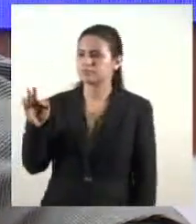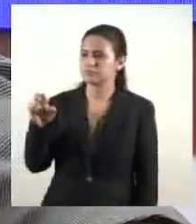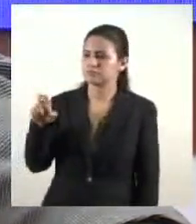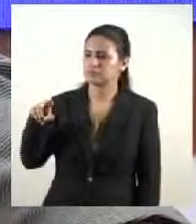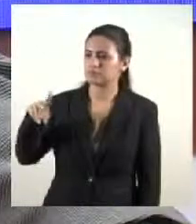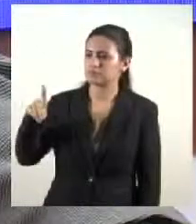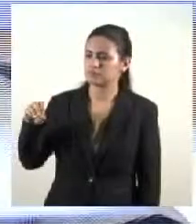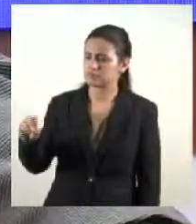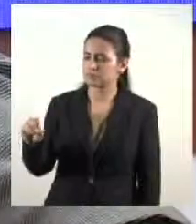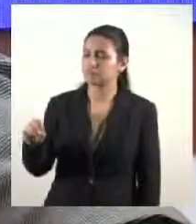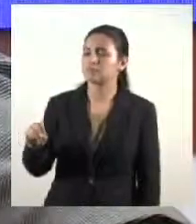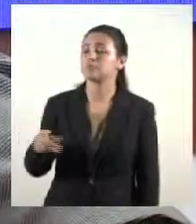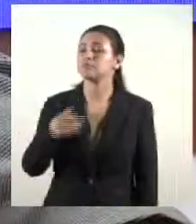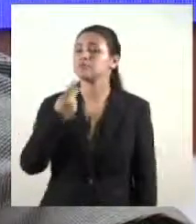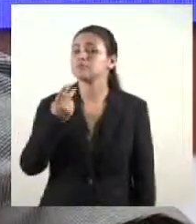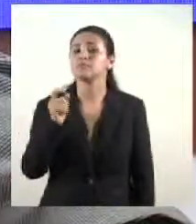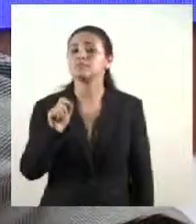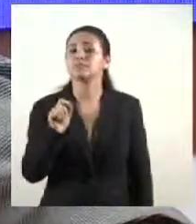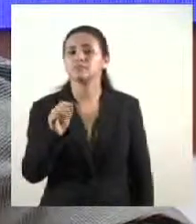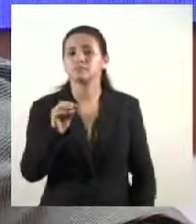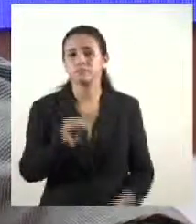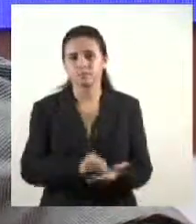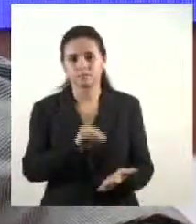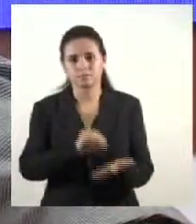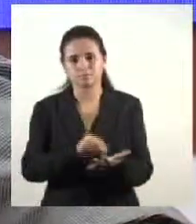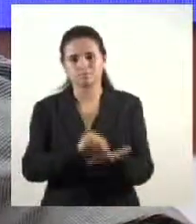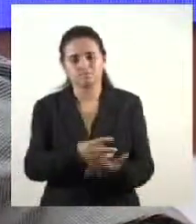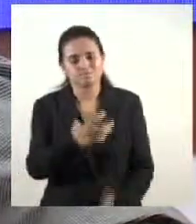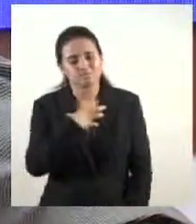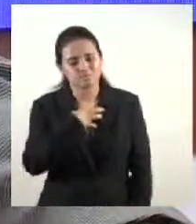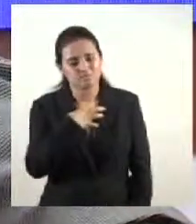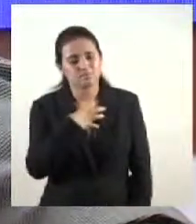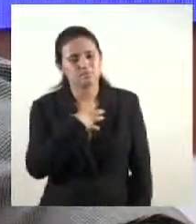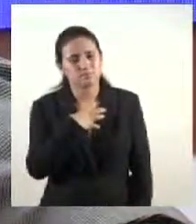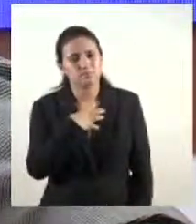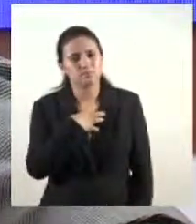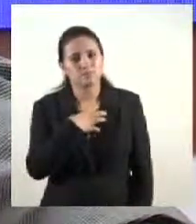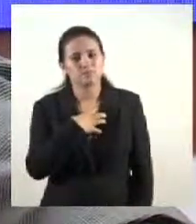da falta de sensibilidade do governador, deputado César Pires.